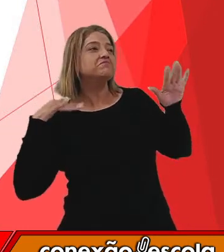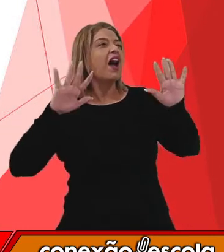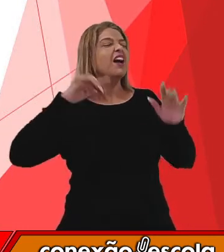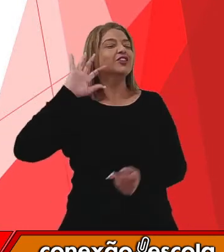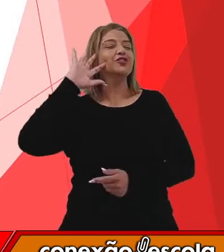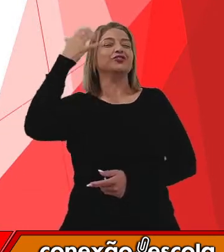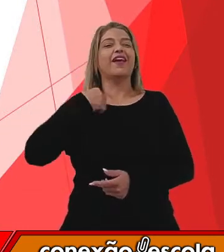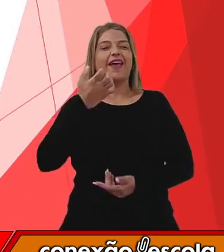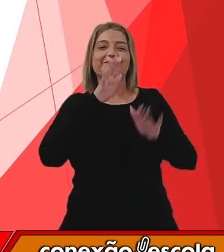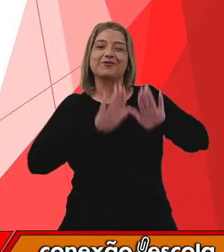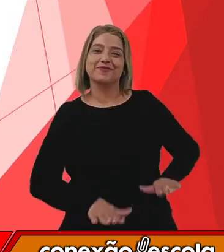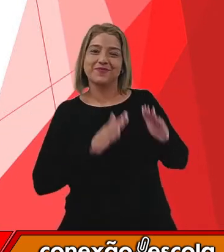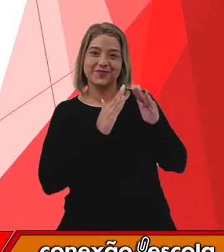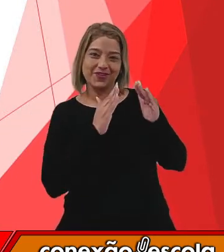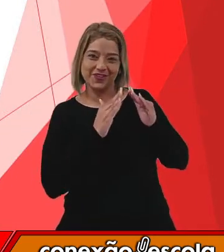ficar.